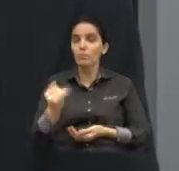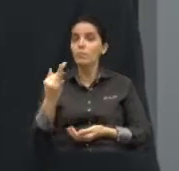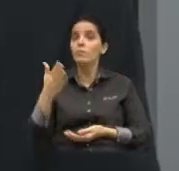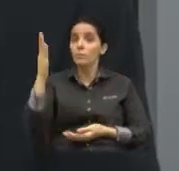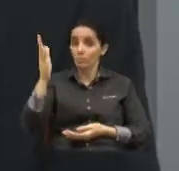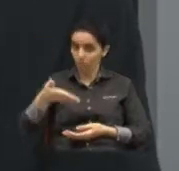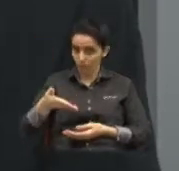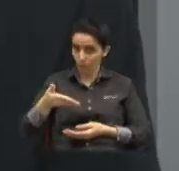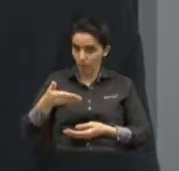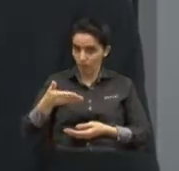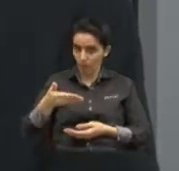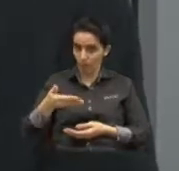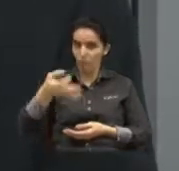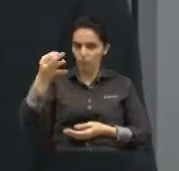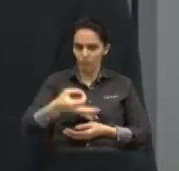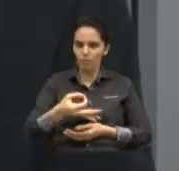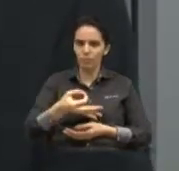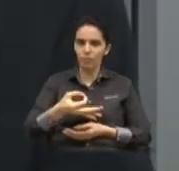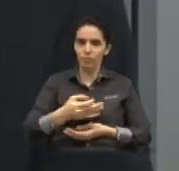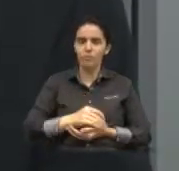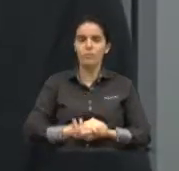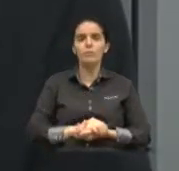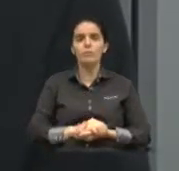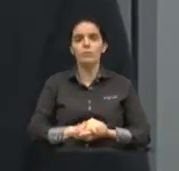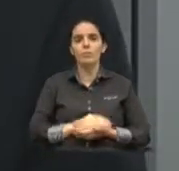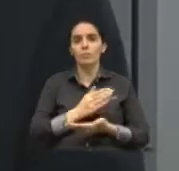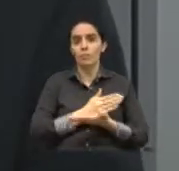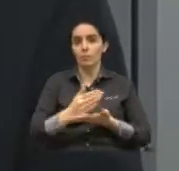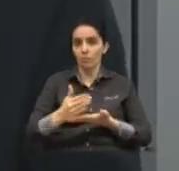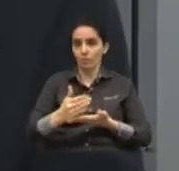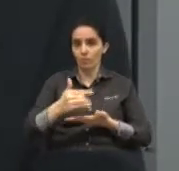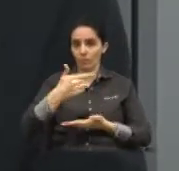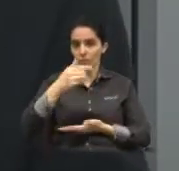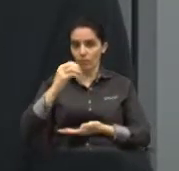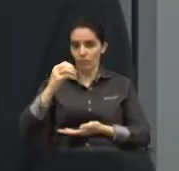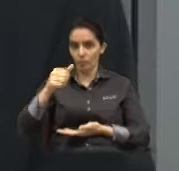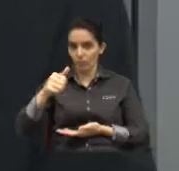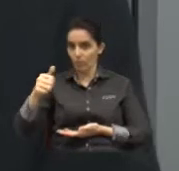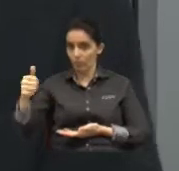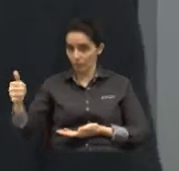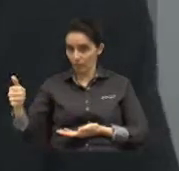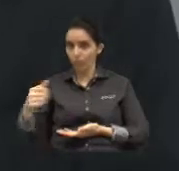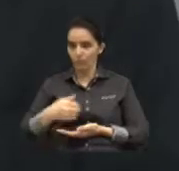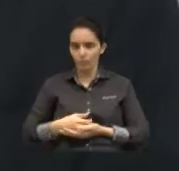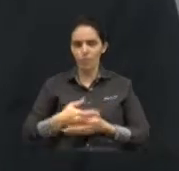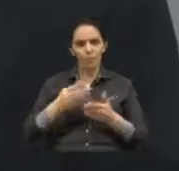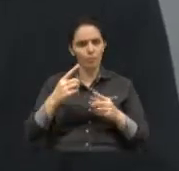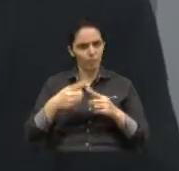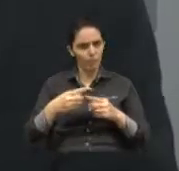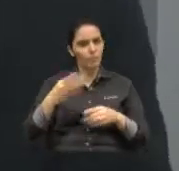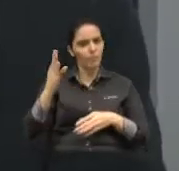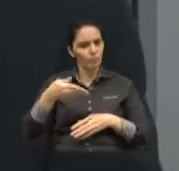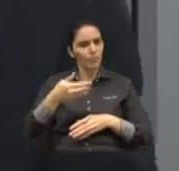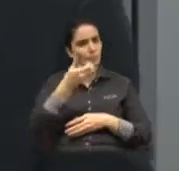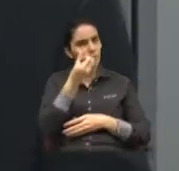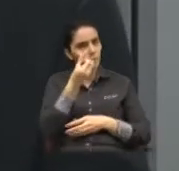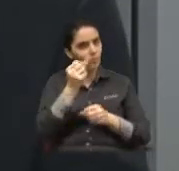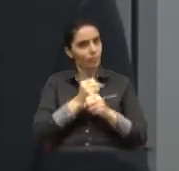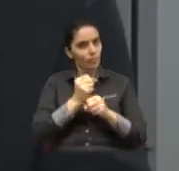regularizaram desde o início da fiscalização, 2011, né, para 2017, aí, 6 anos? Se a Lei